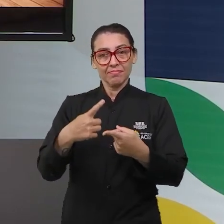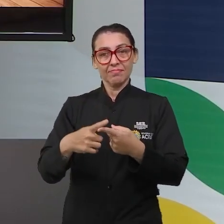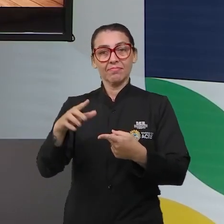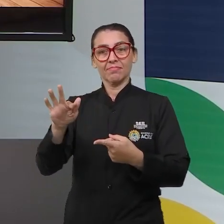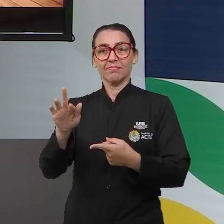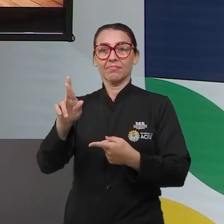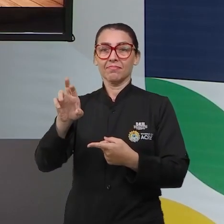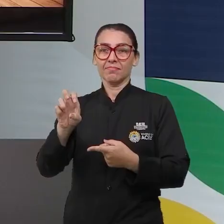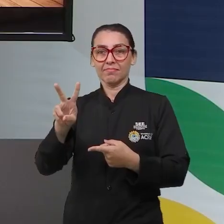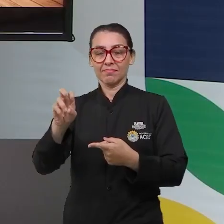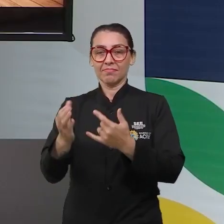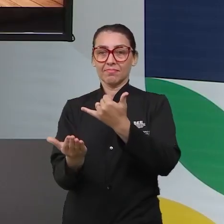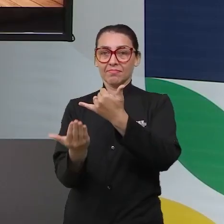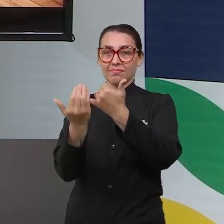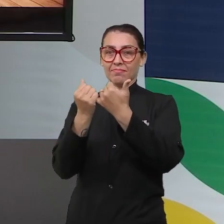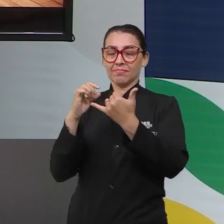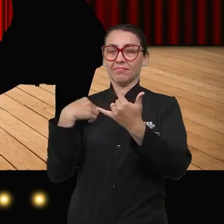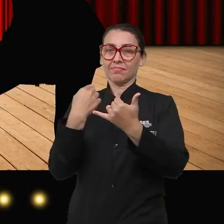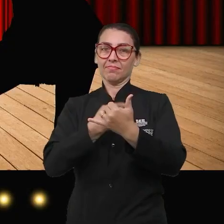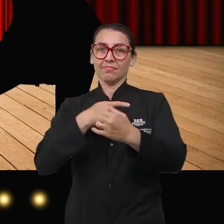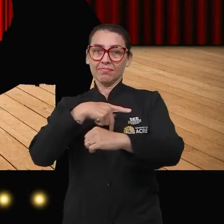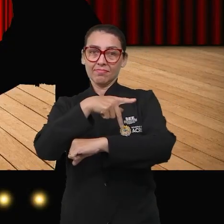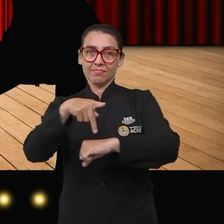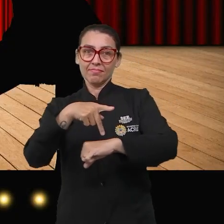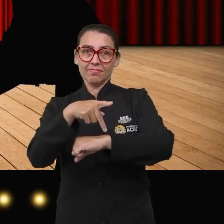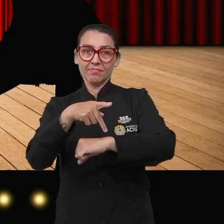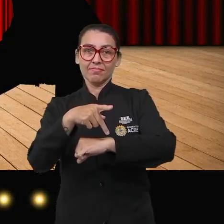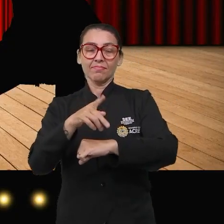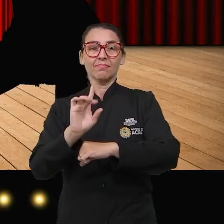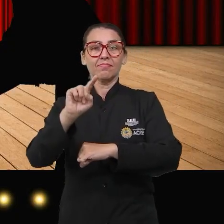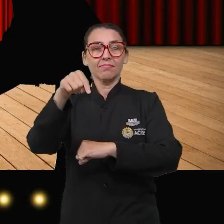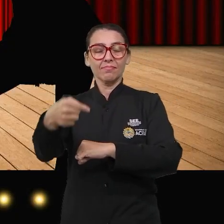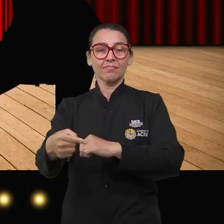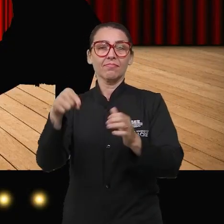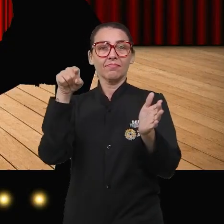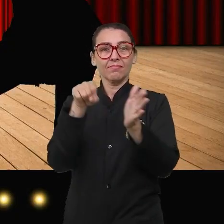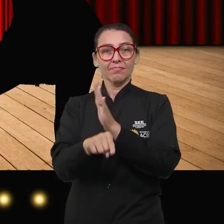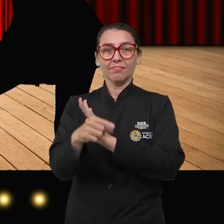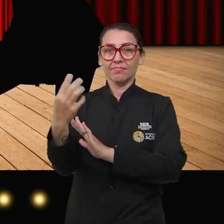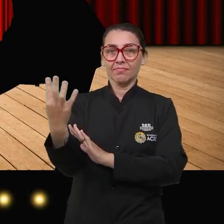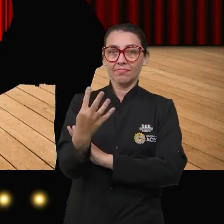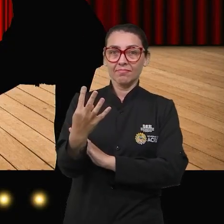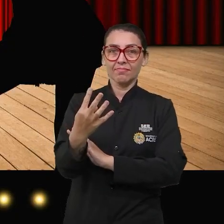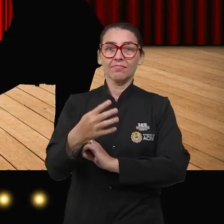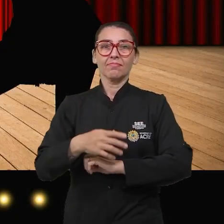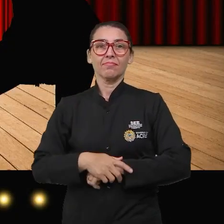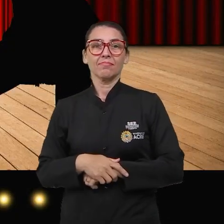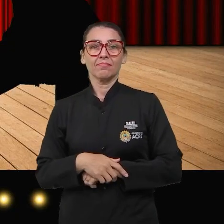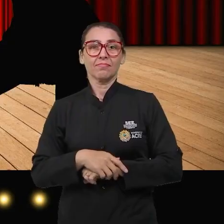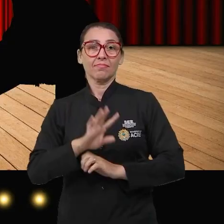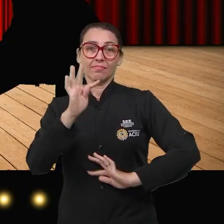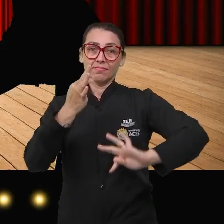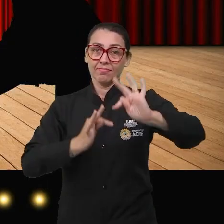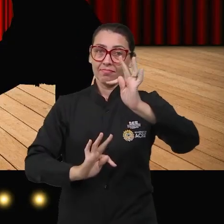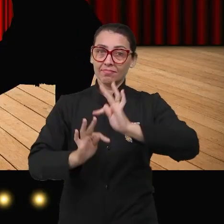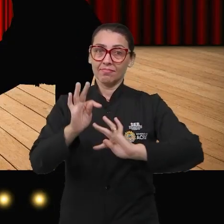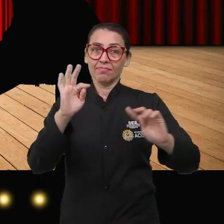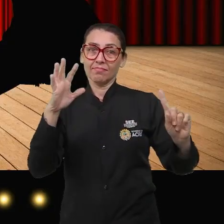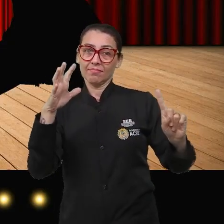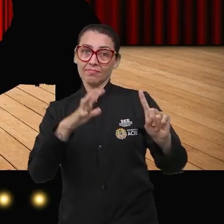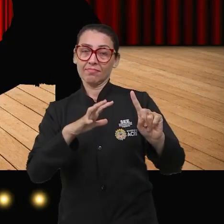frevo, patrimônio do nosso país. Vamos para a nossa próxima questão, que é a de número 4, e diz o seguinte: como